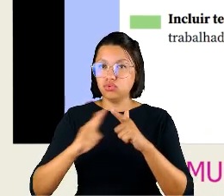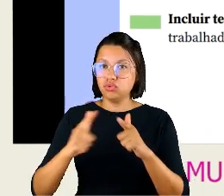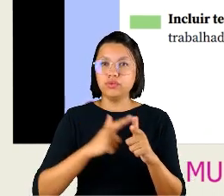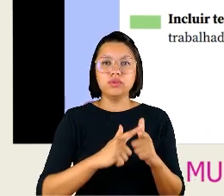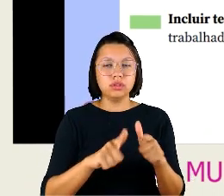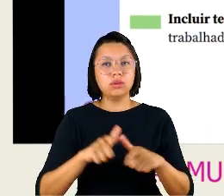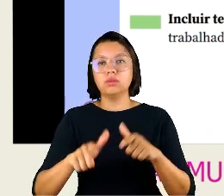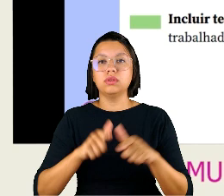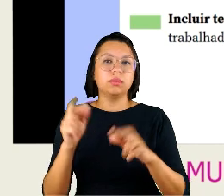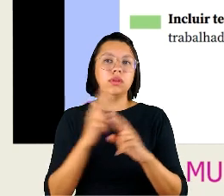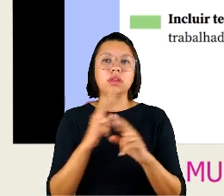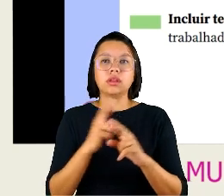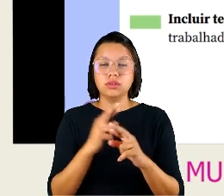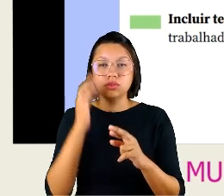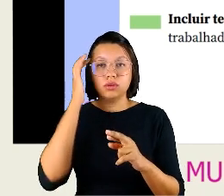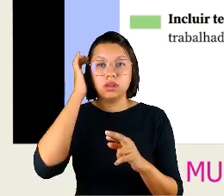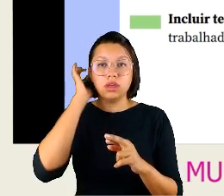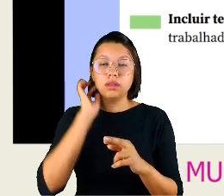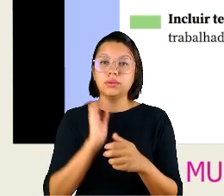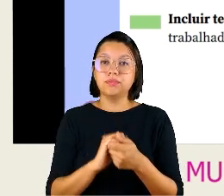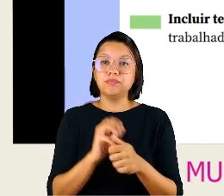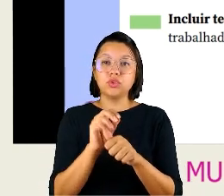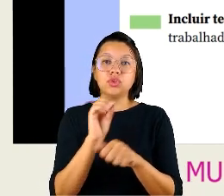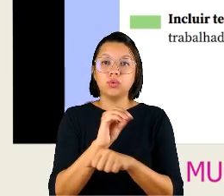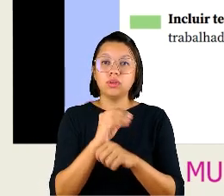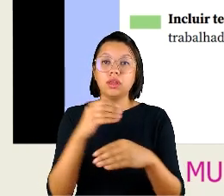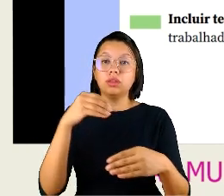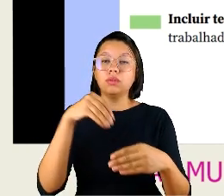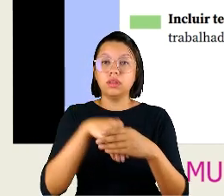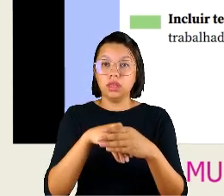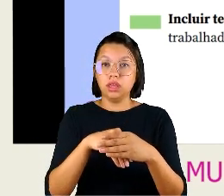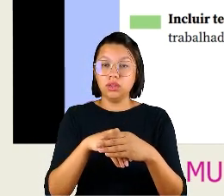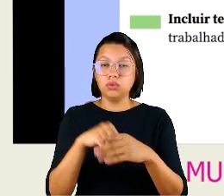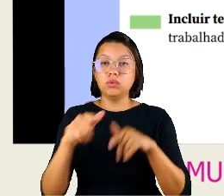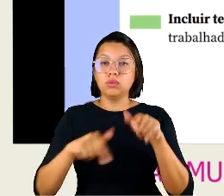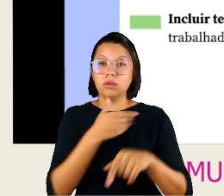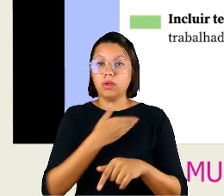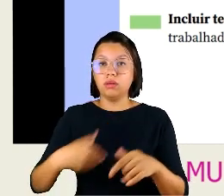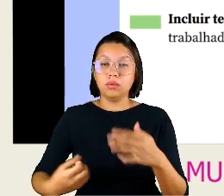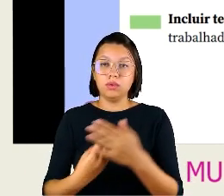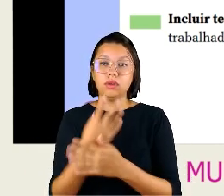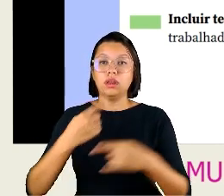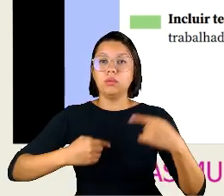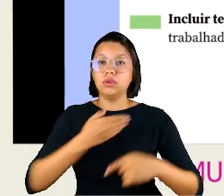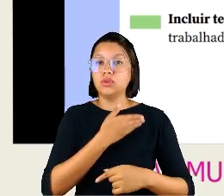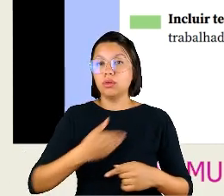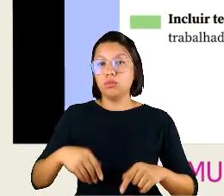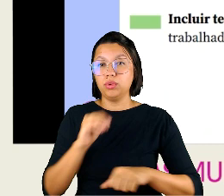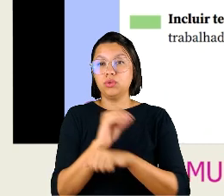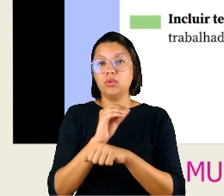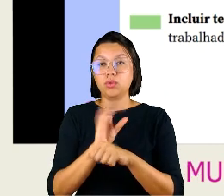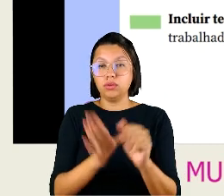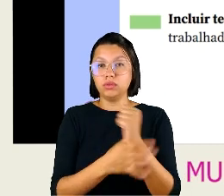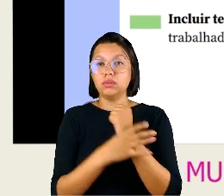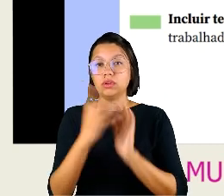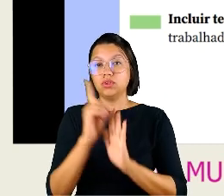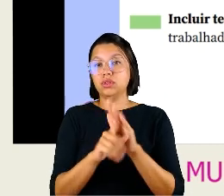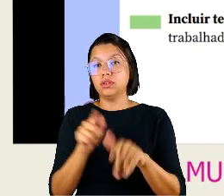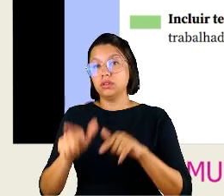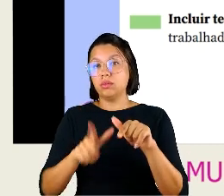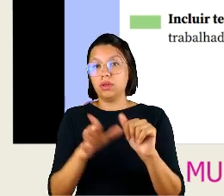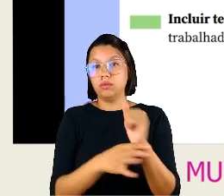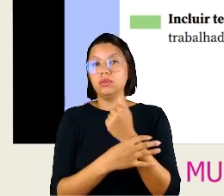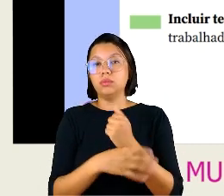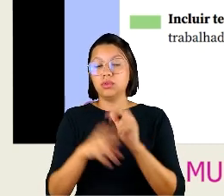ao trabalho de cuidado dentro do funcionalismo público. Criar políticas públicas do cuidado e assegurar direitos trabalhistas que